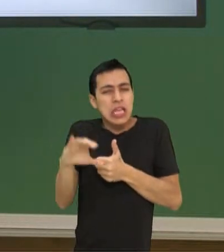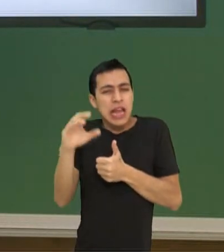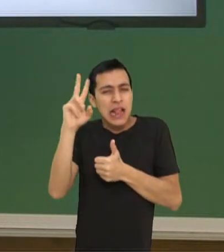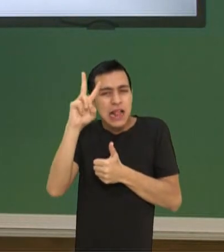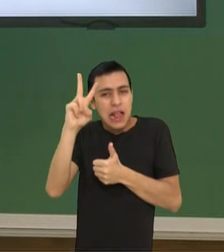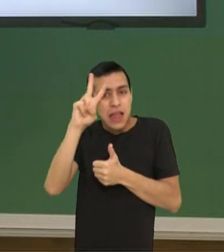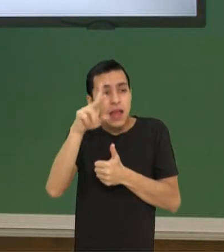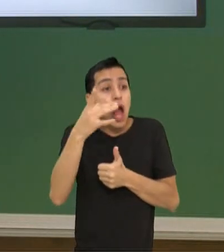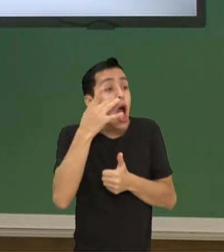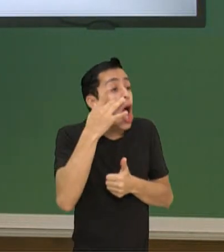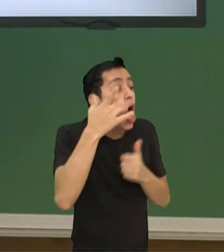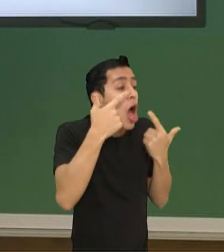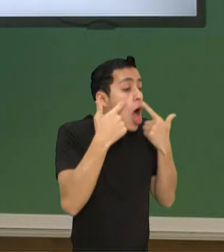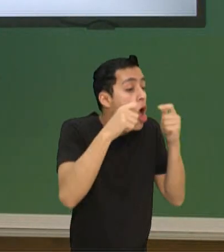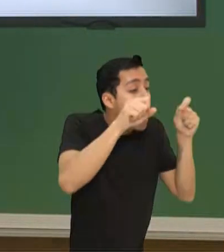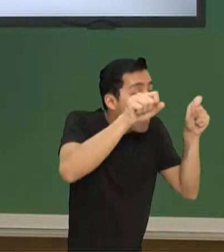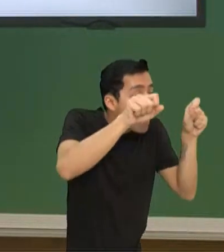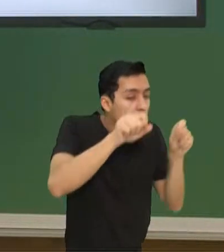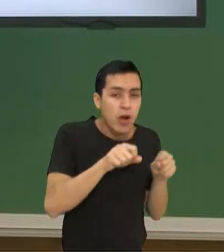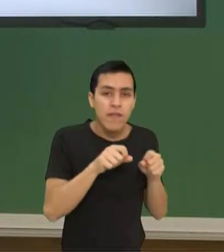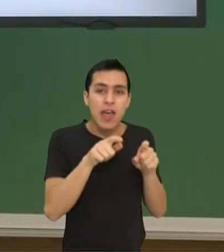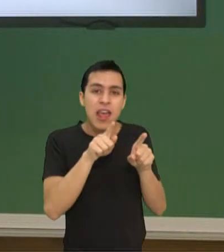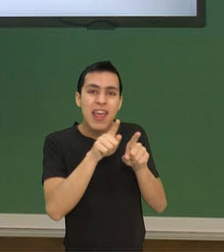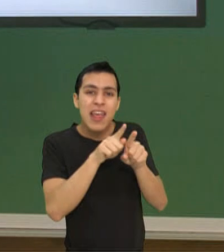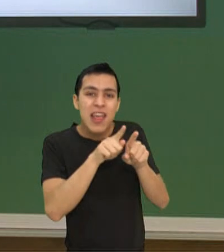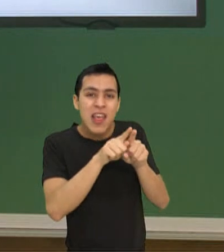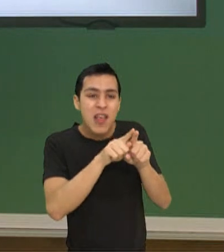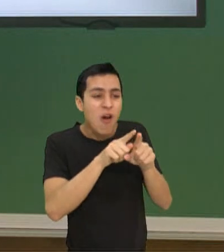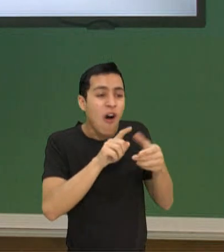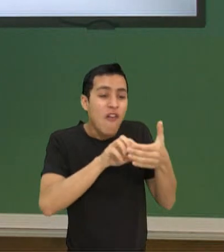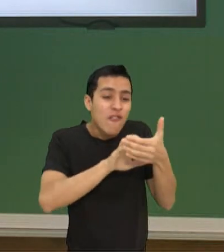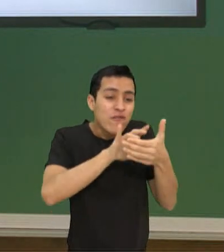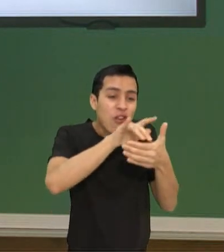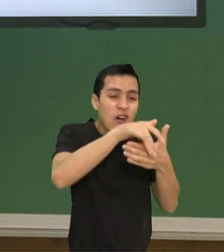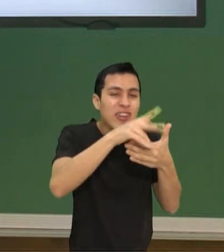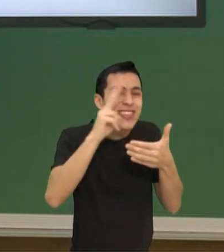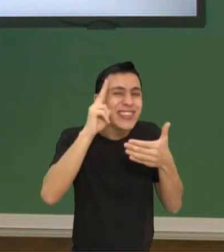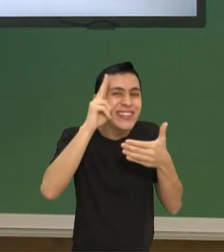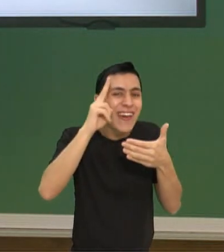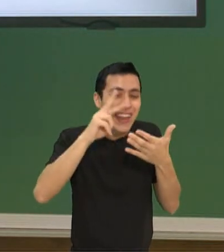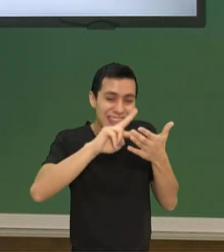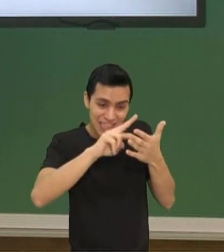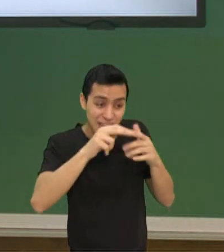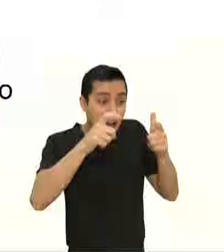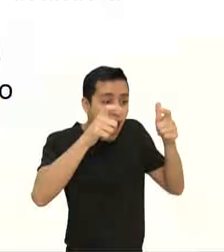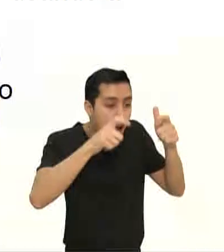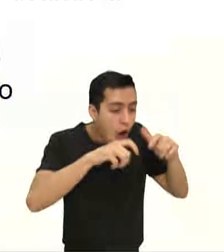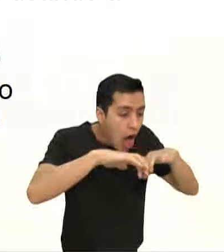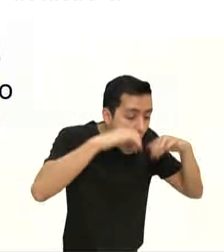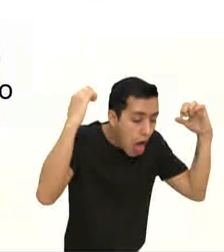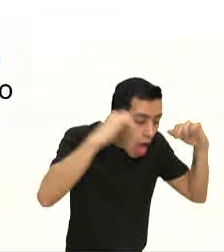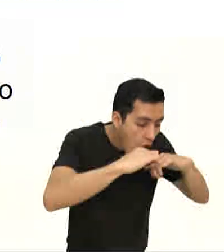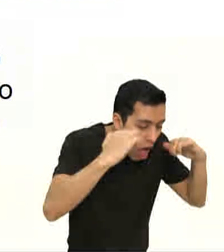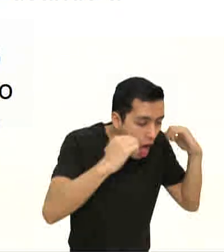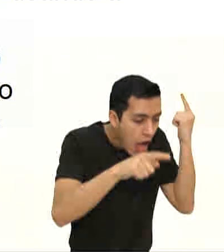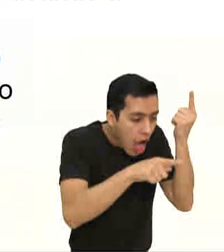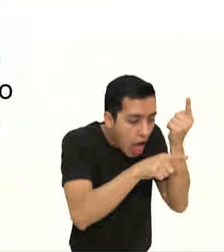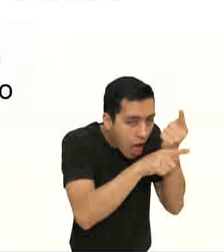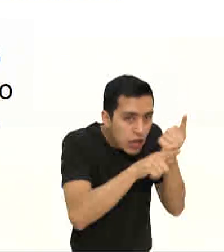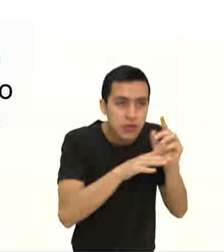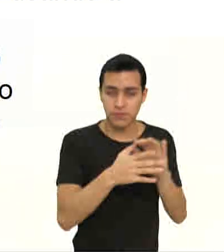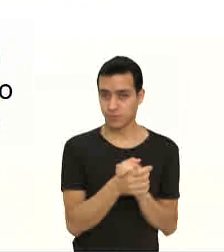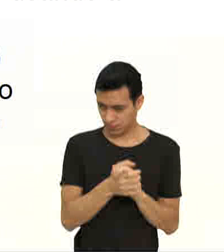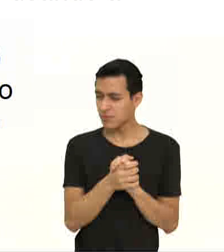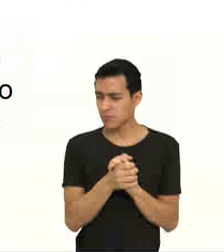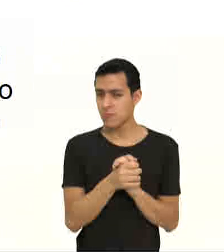de uma comprovação, de uma fonte histórica para dizer que aquilo aconteceu. Então tá aqui, né, mesmo sendo construído